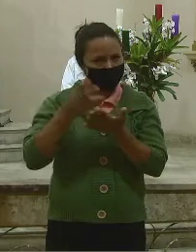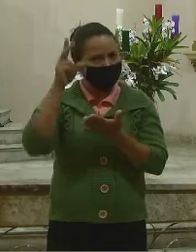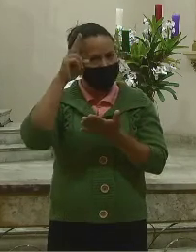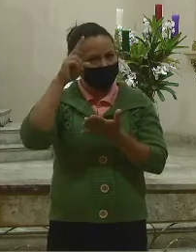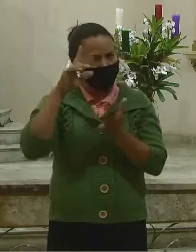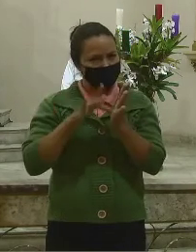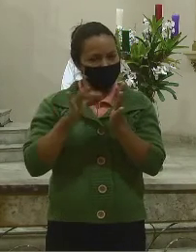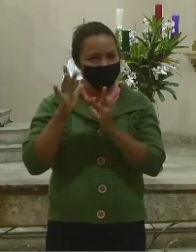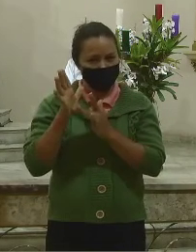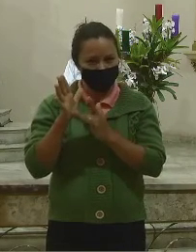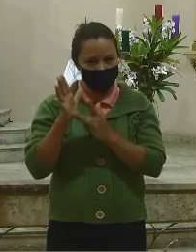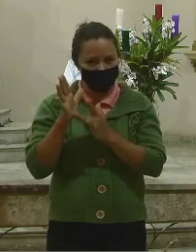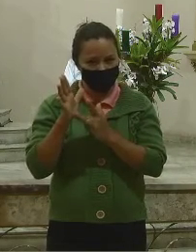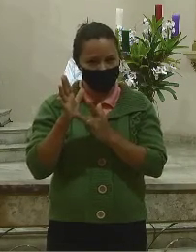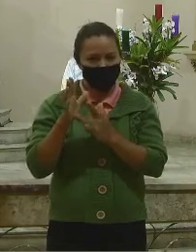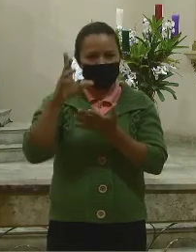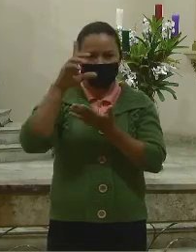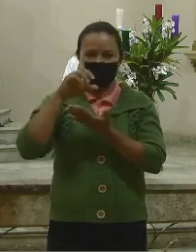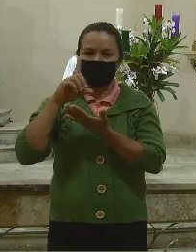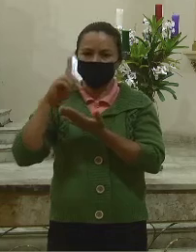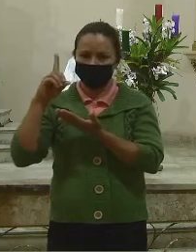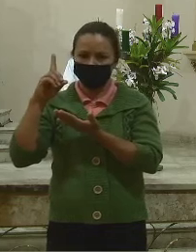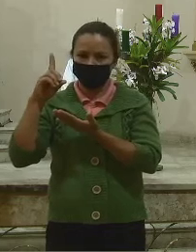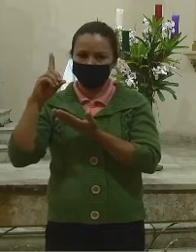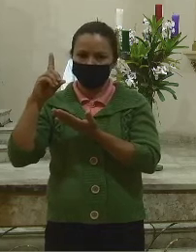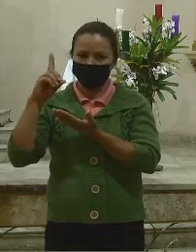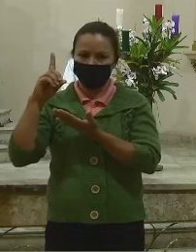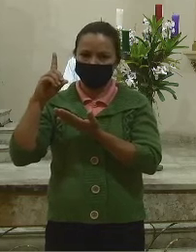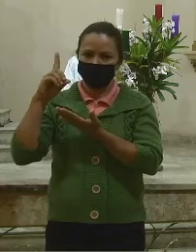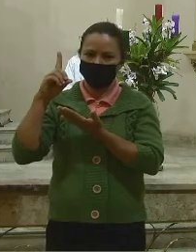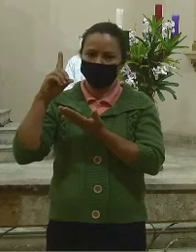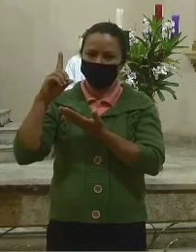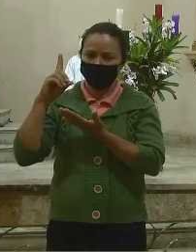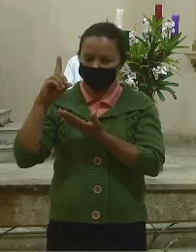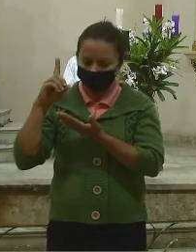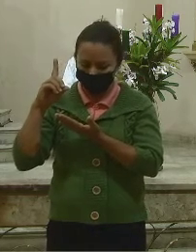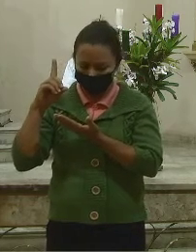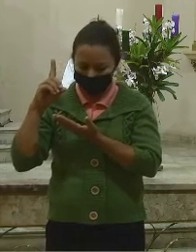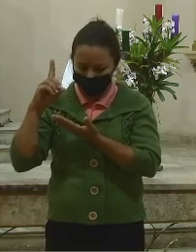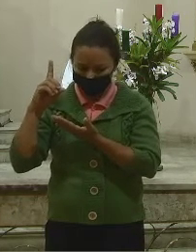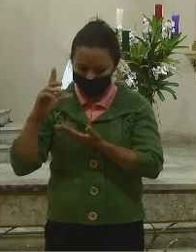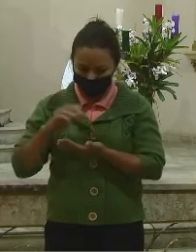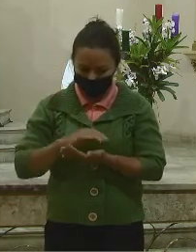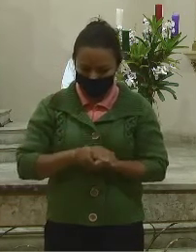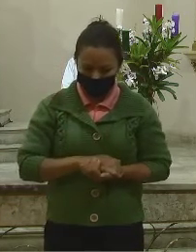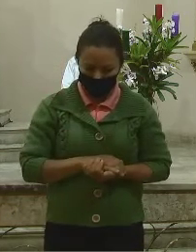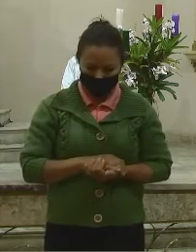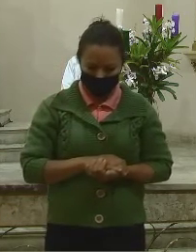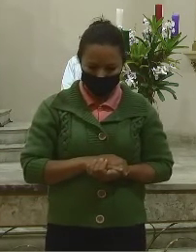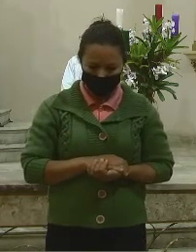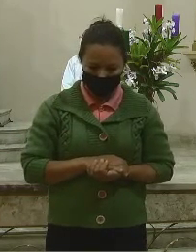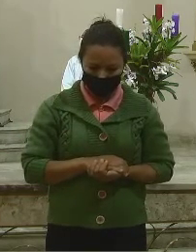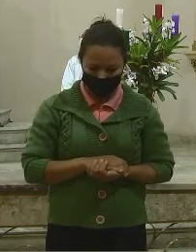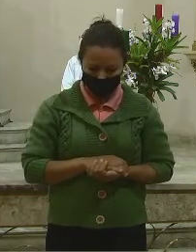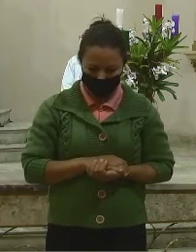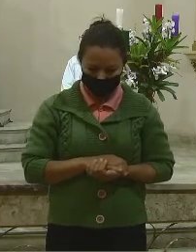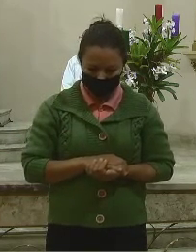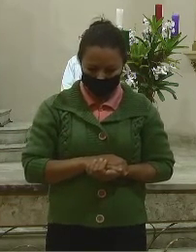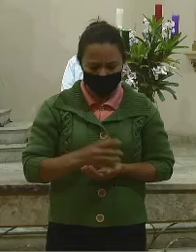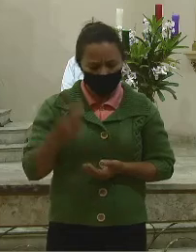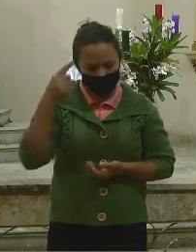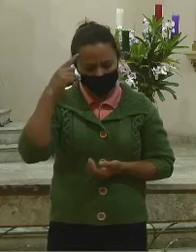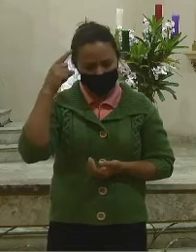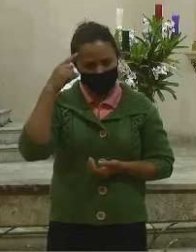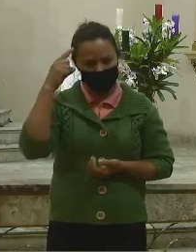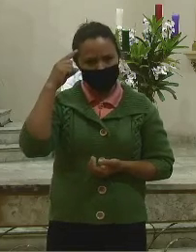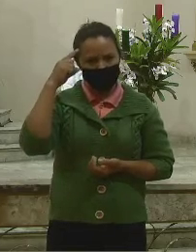história de Deus que ingressou na história da humanidade. Aí eu fiquei pensando